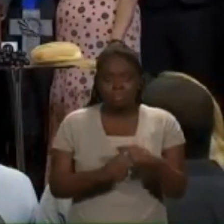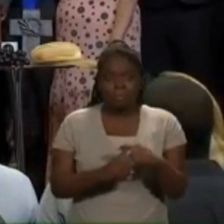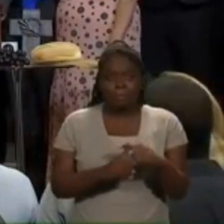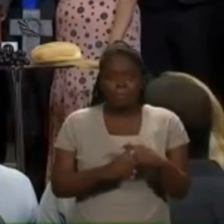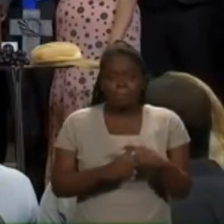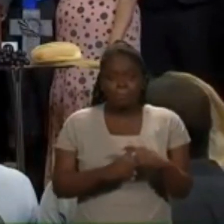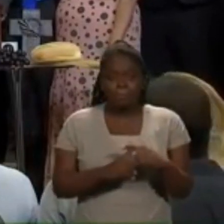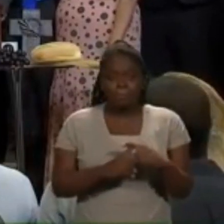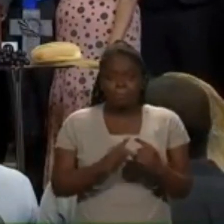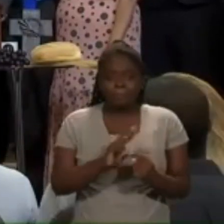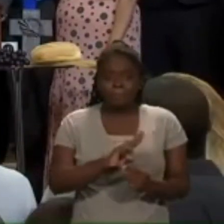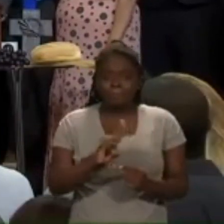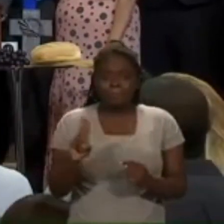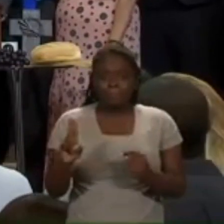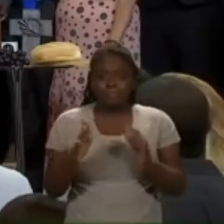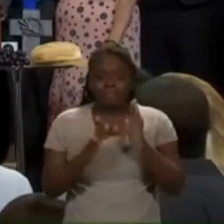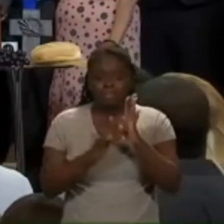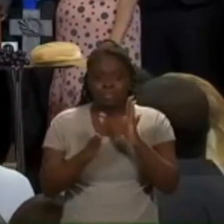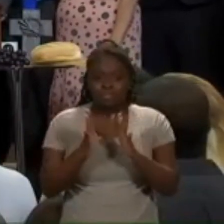em nome de Jesus.